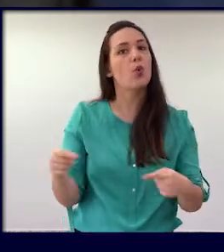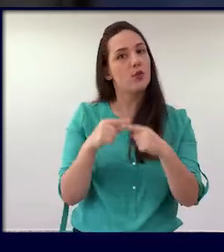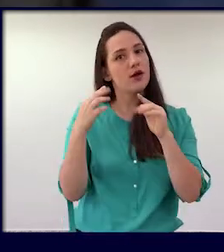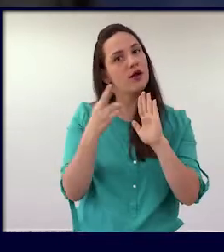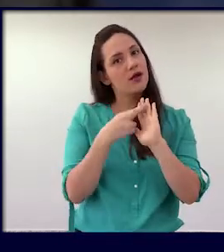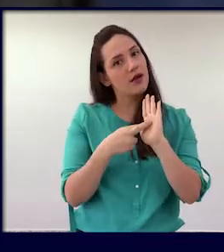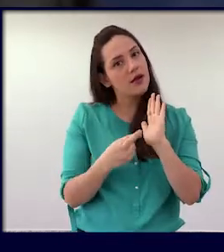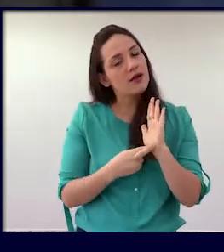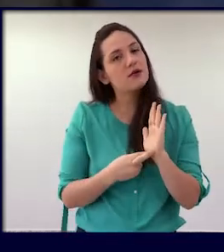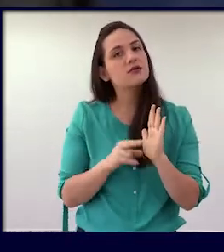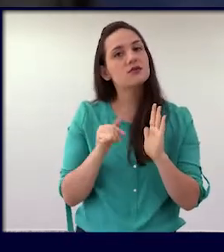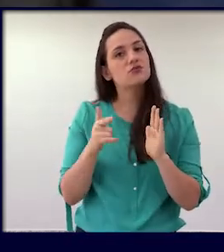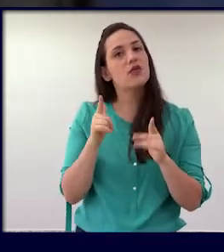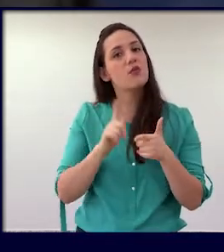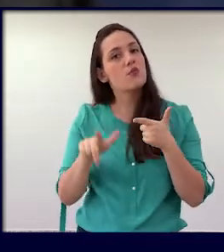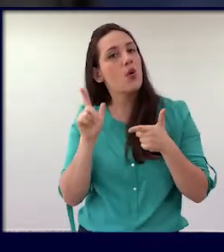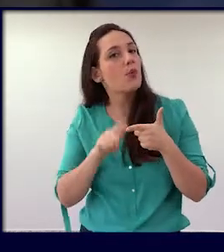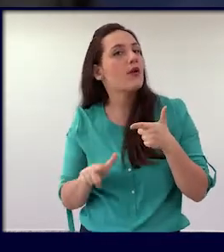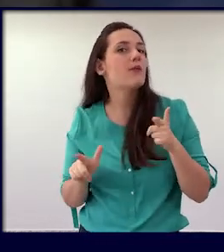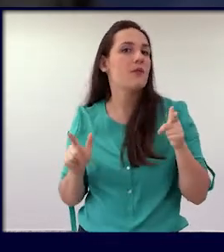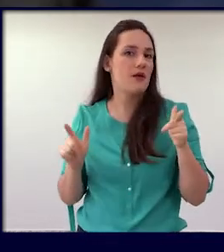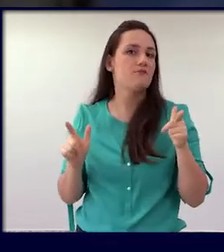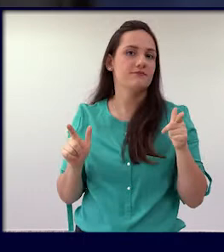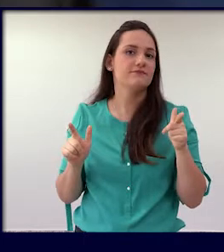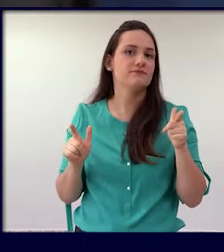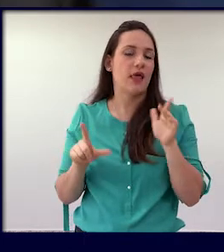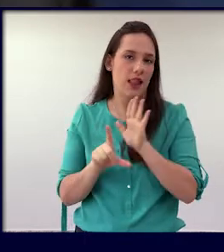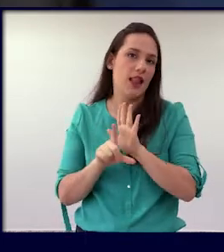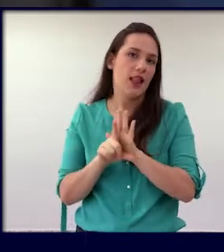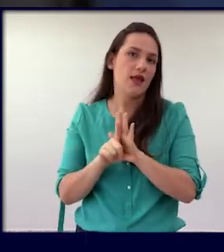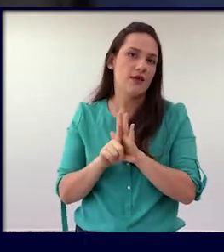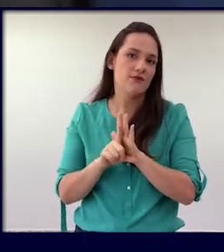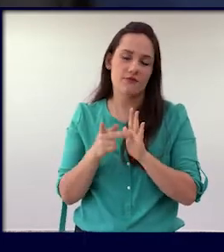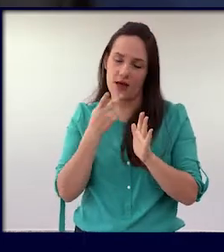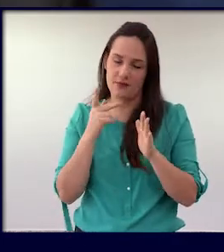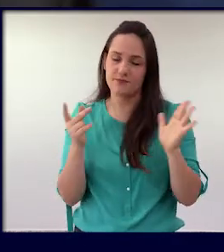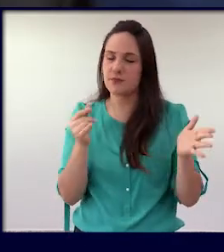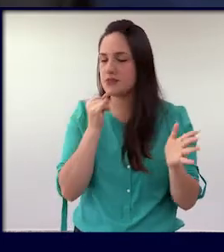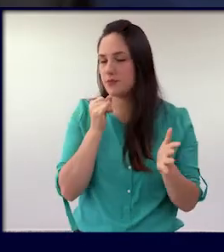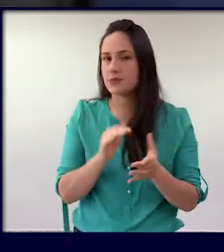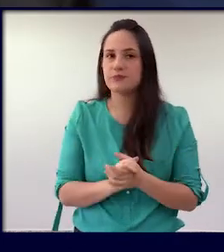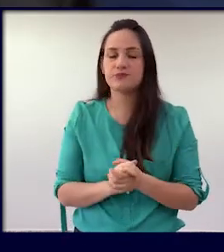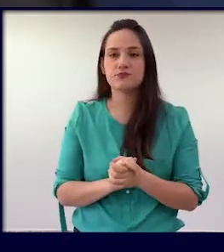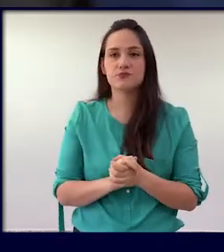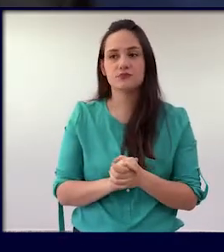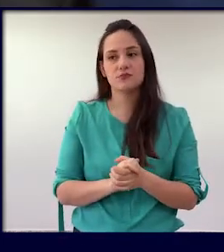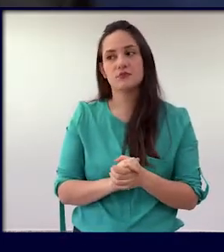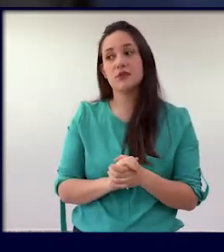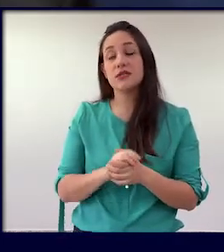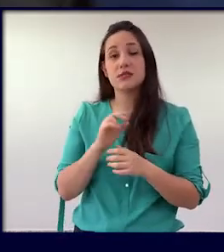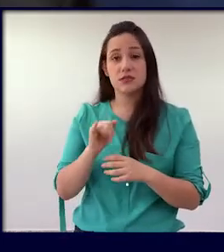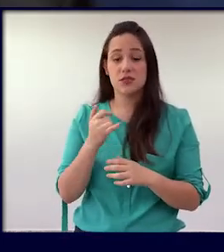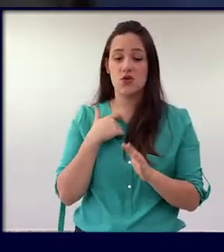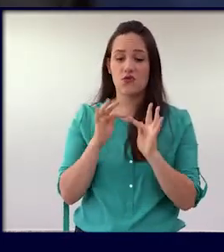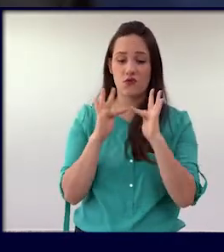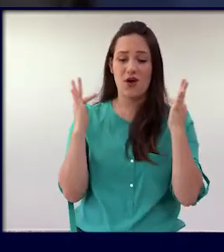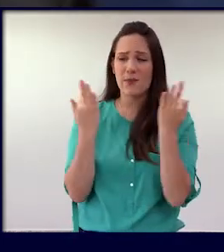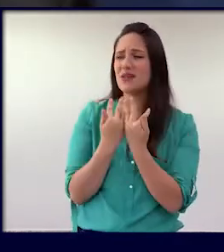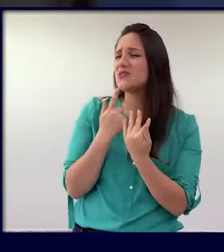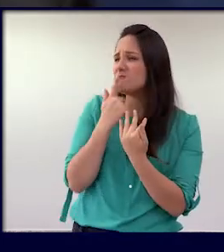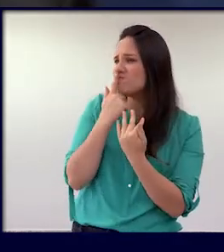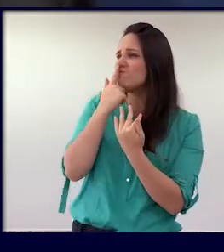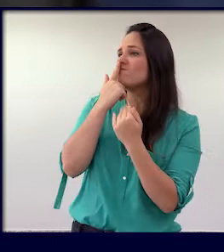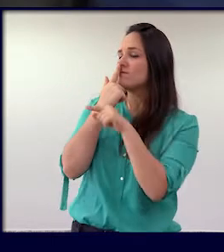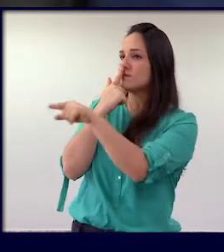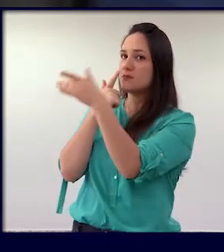se todos aqueles voluntários não estão impedidos por algum motivo legal. Porque, por exemplo, eu vou só citar um exemplo. Quem é